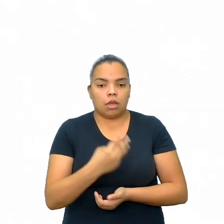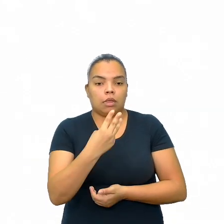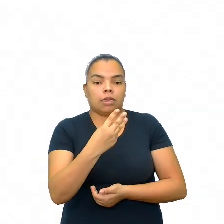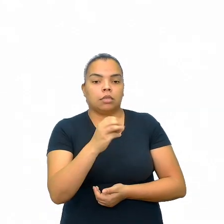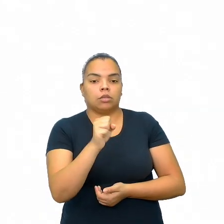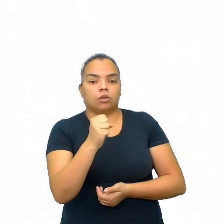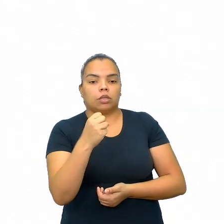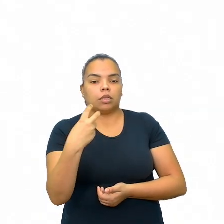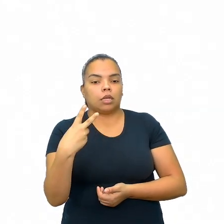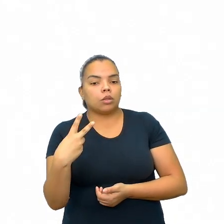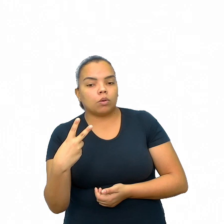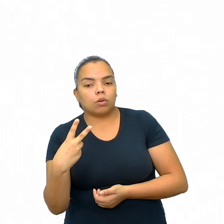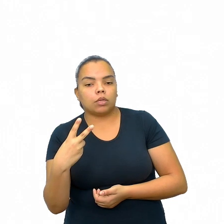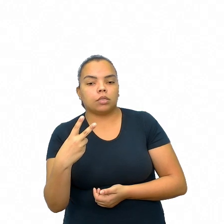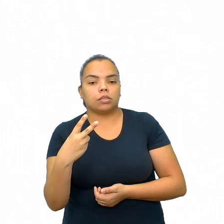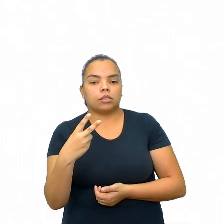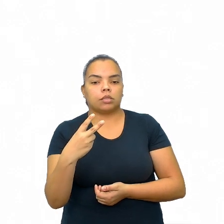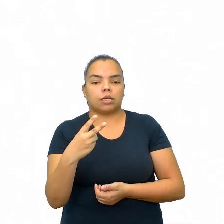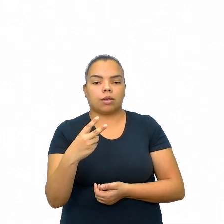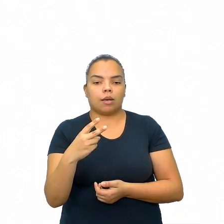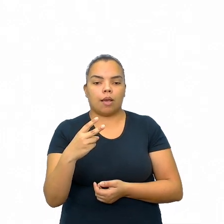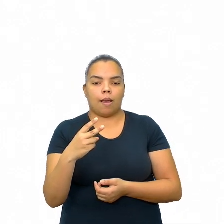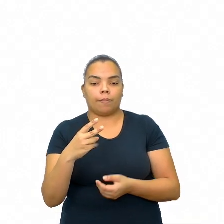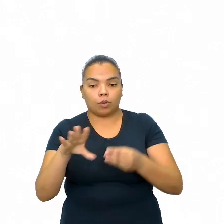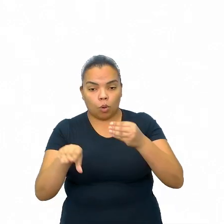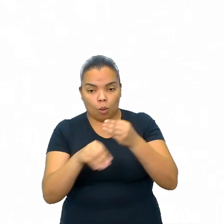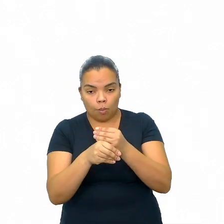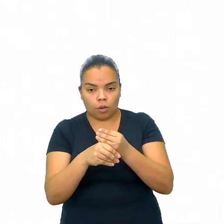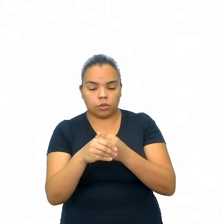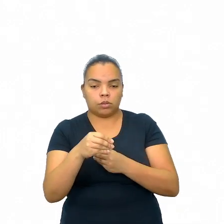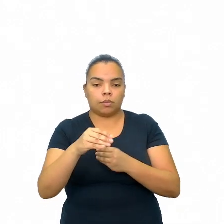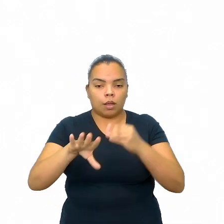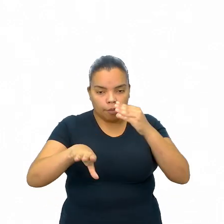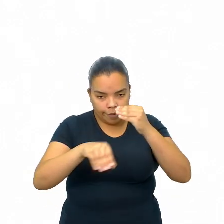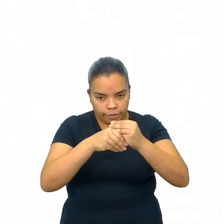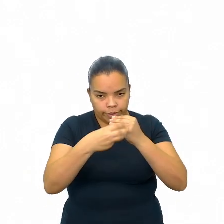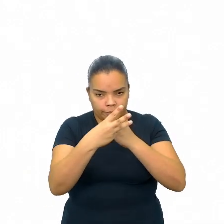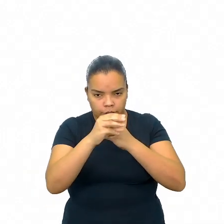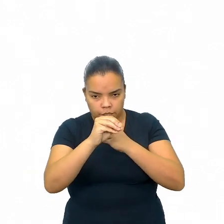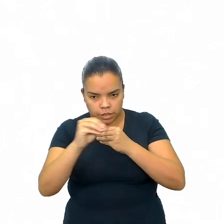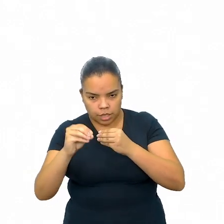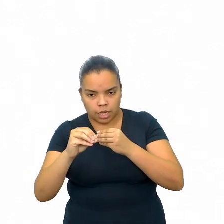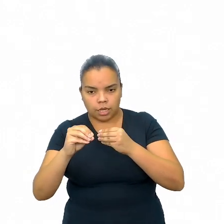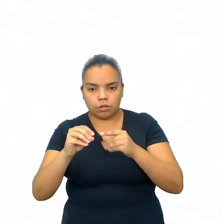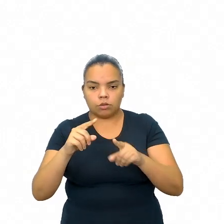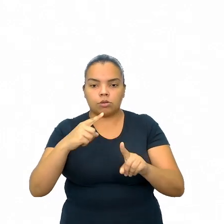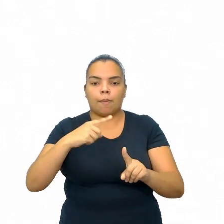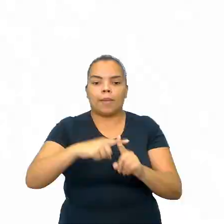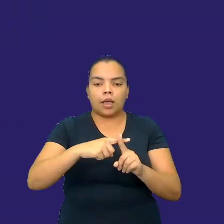é composto por 382, a ficha sobreposta ajuda bastante.